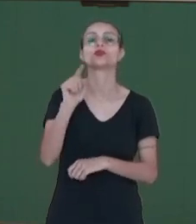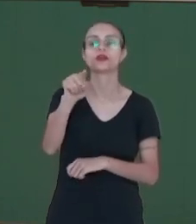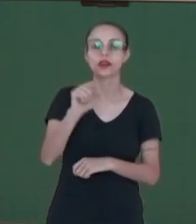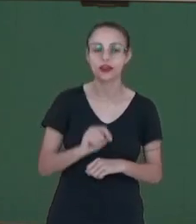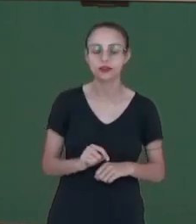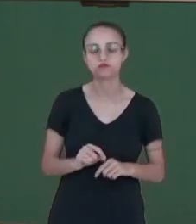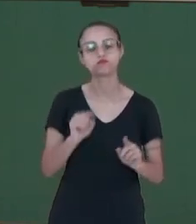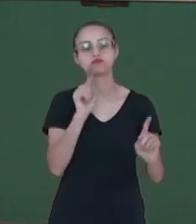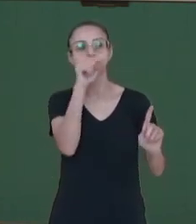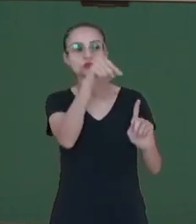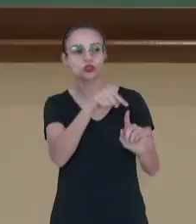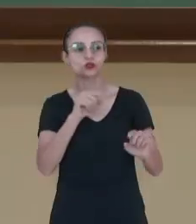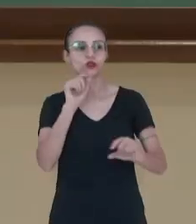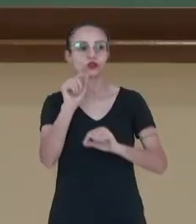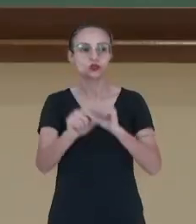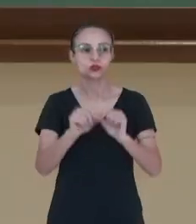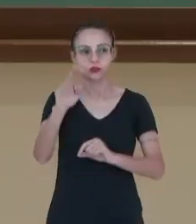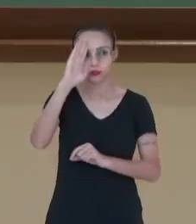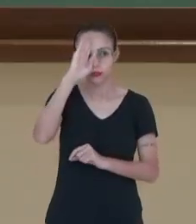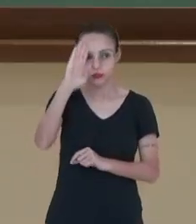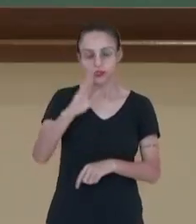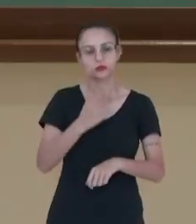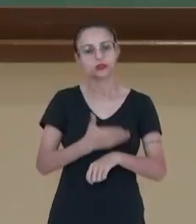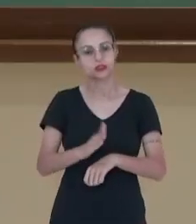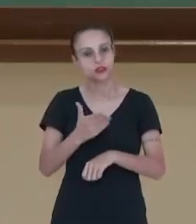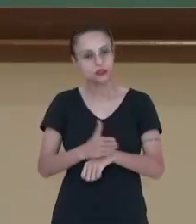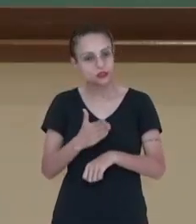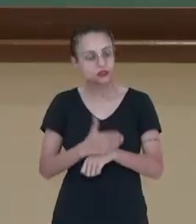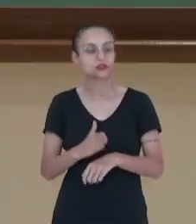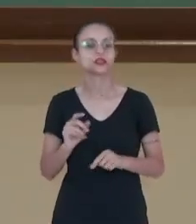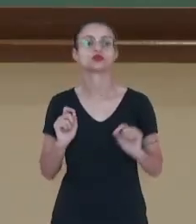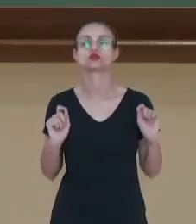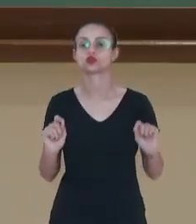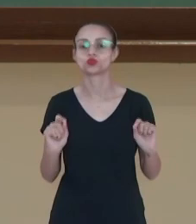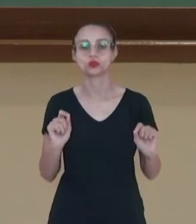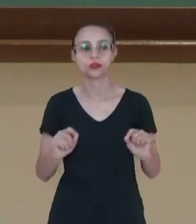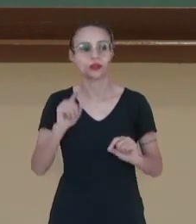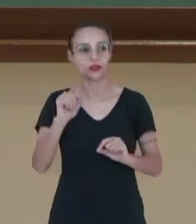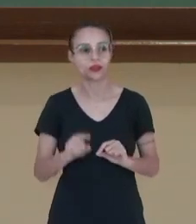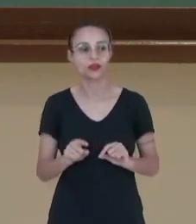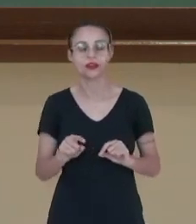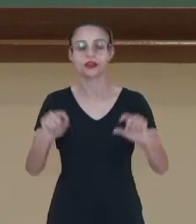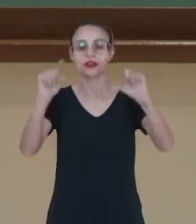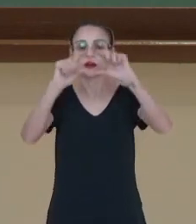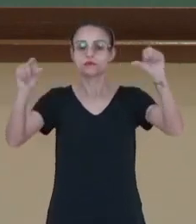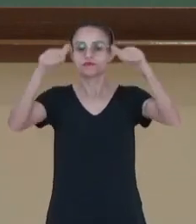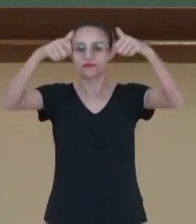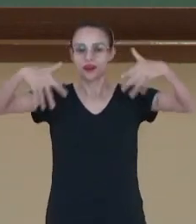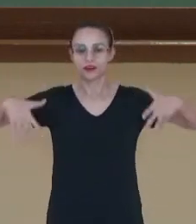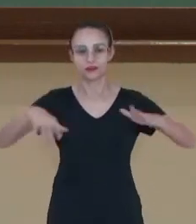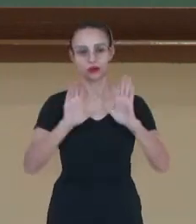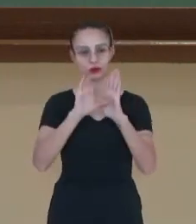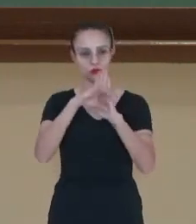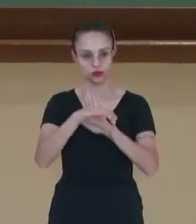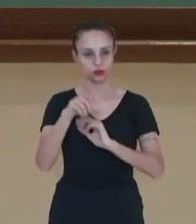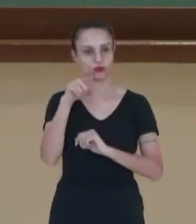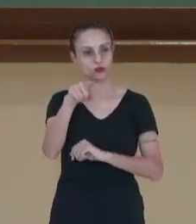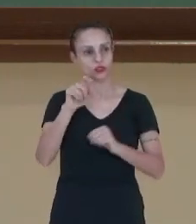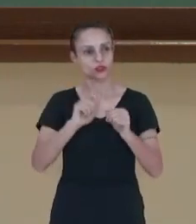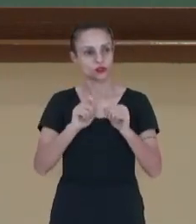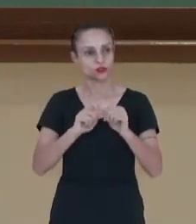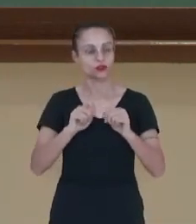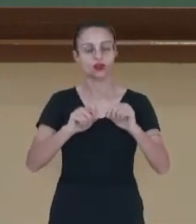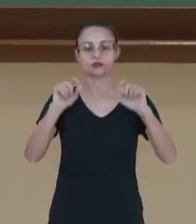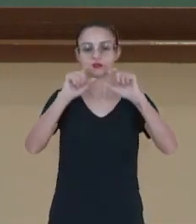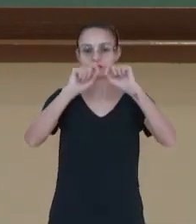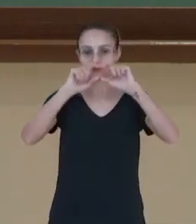que serve? Quais são os principais exercícios do treinamento funcional? Isso aqui é um mapa, né, conceitual. Então você vai fazendo